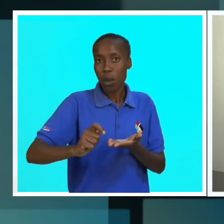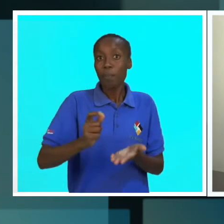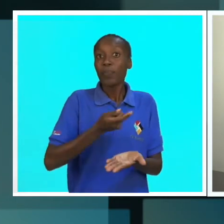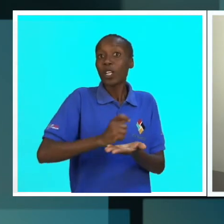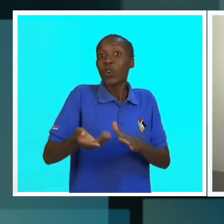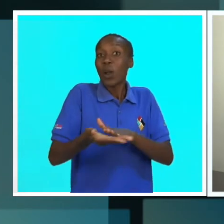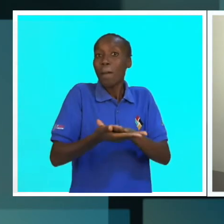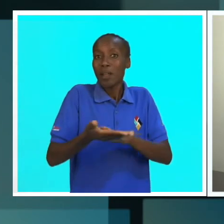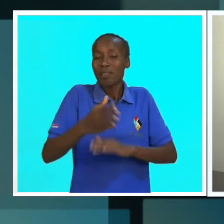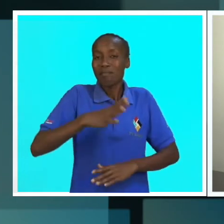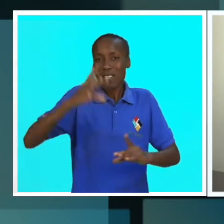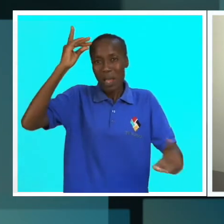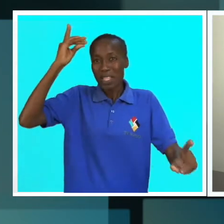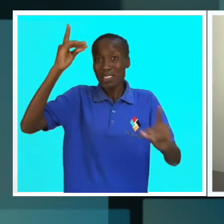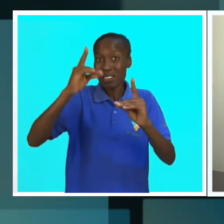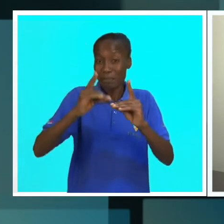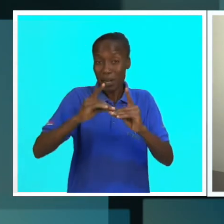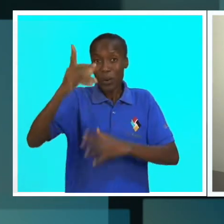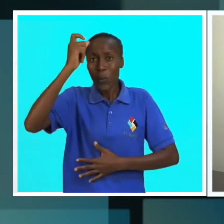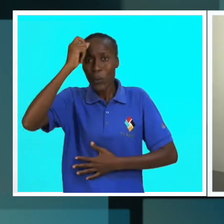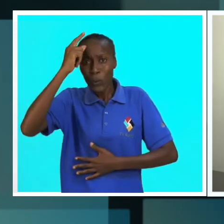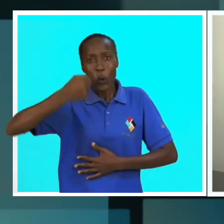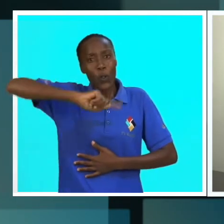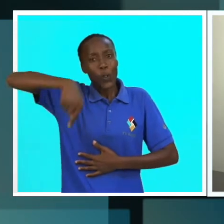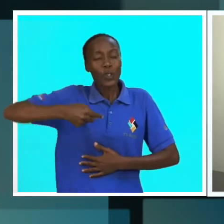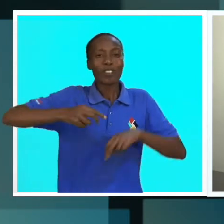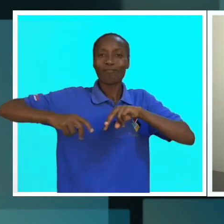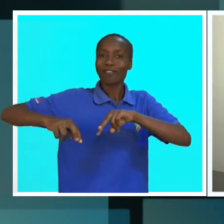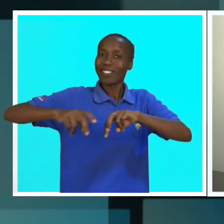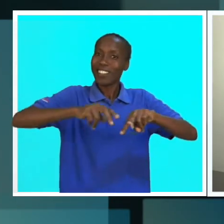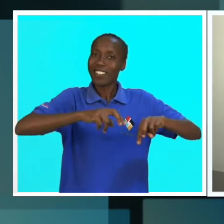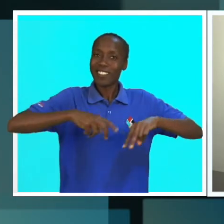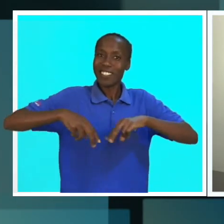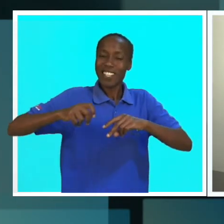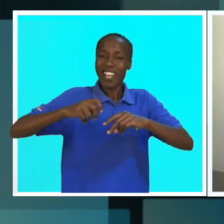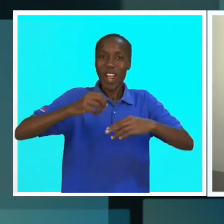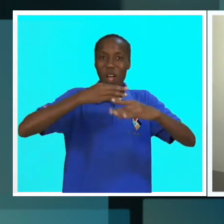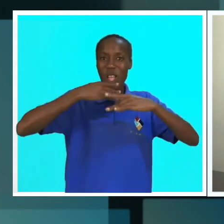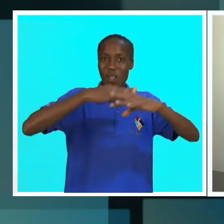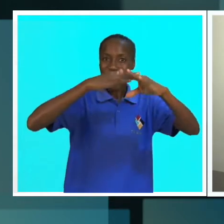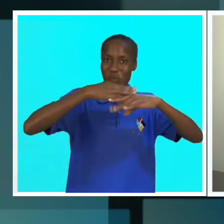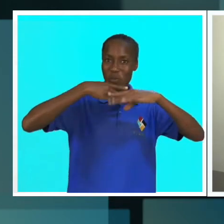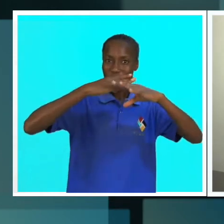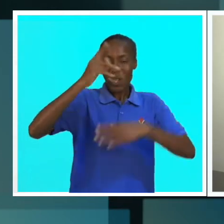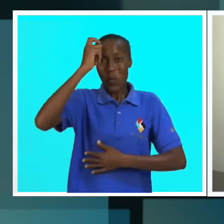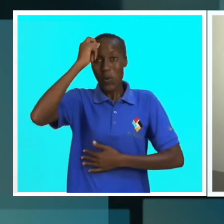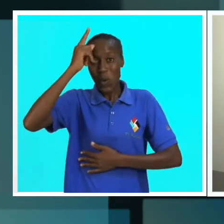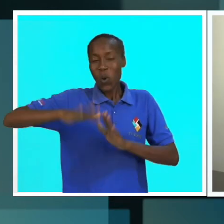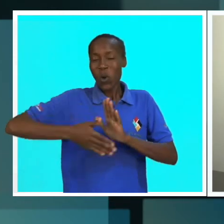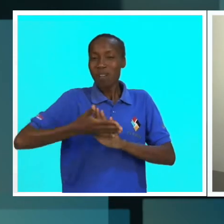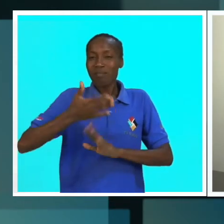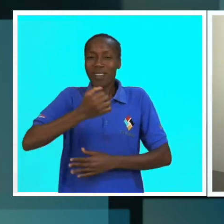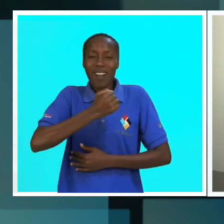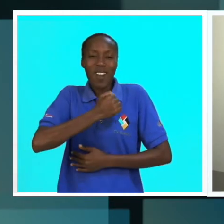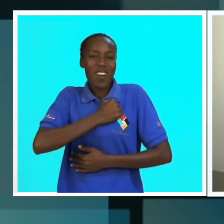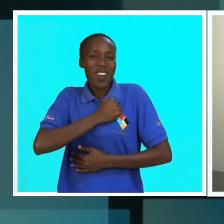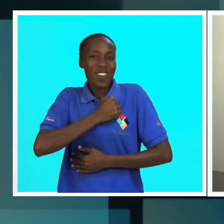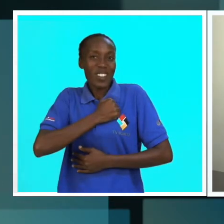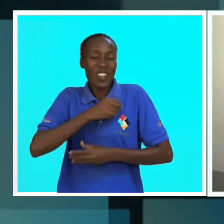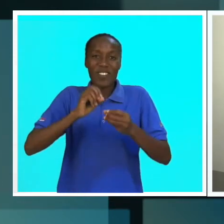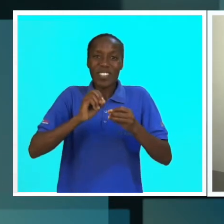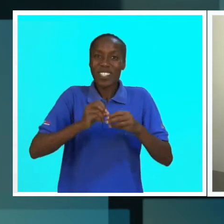Então, na escola primária nós tínhamos uma disciplina de cultura. Nós dançávamos as nossas músicas tradicionais. Foi aí onde eu comecei a